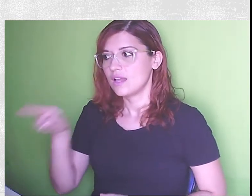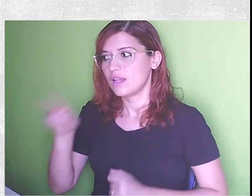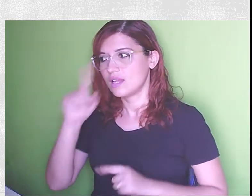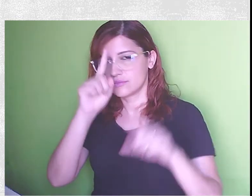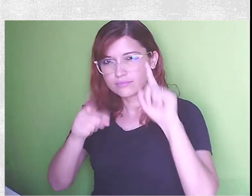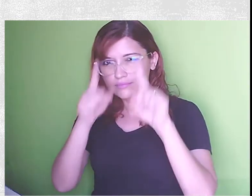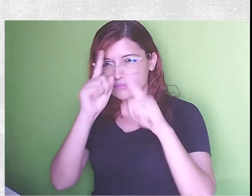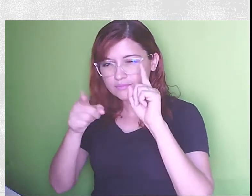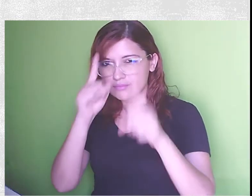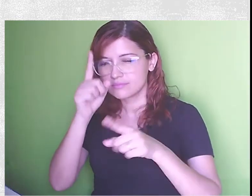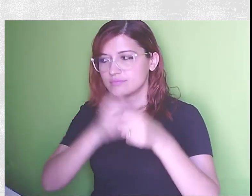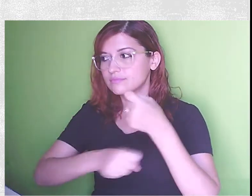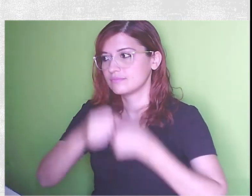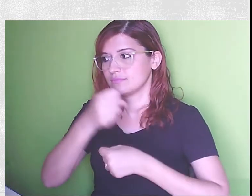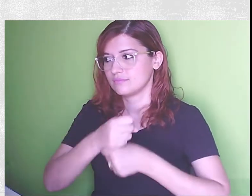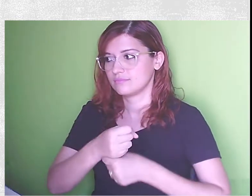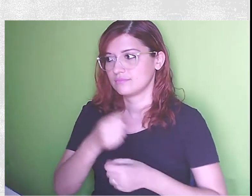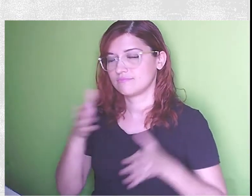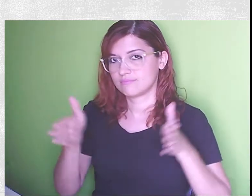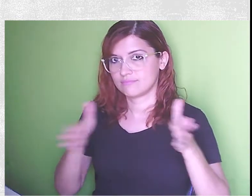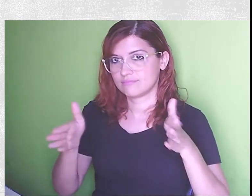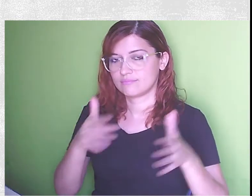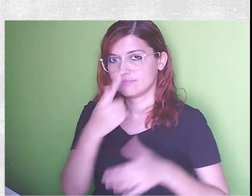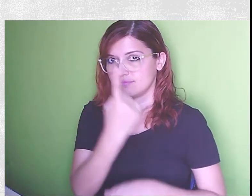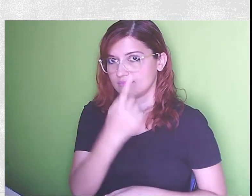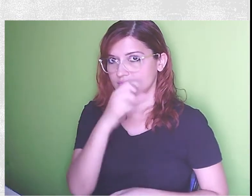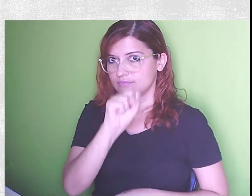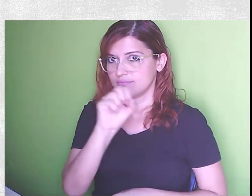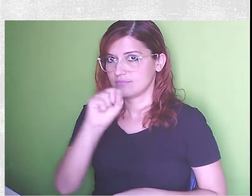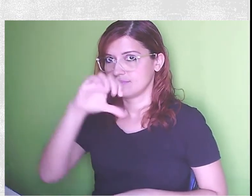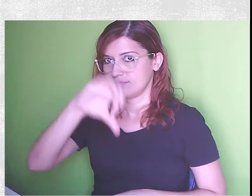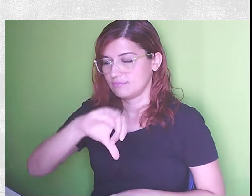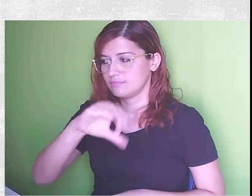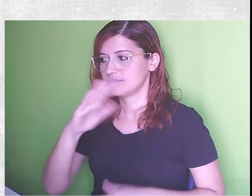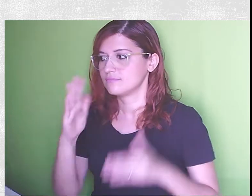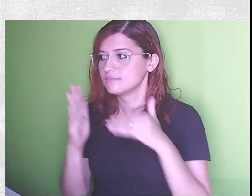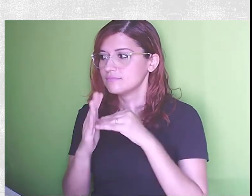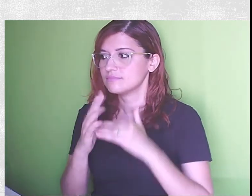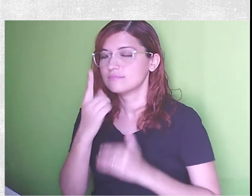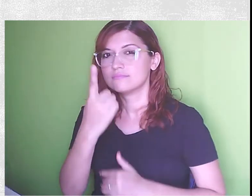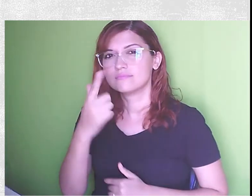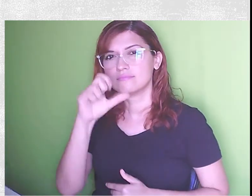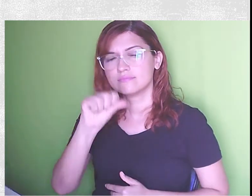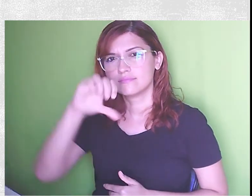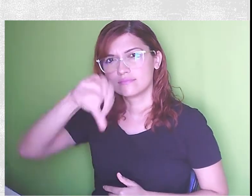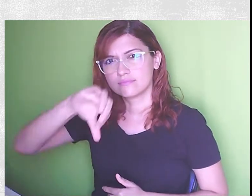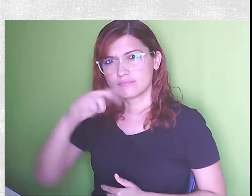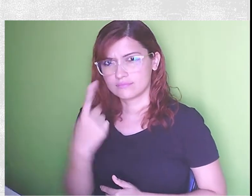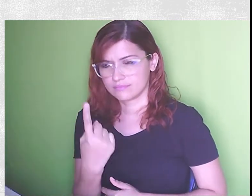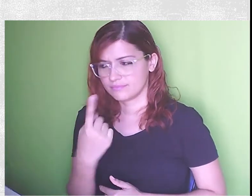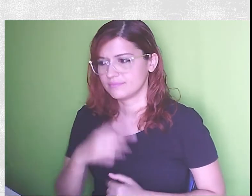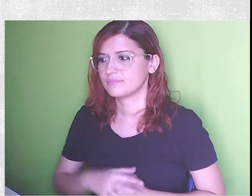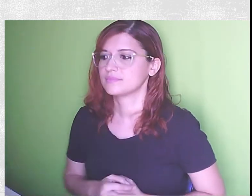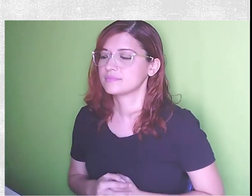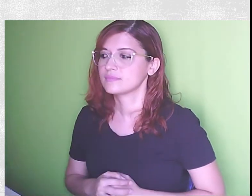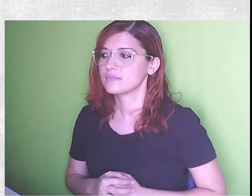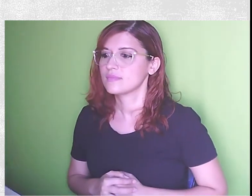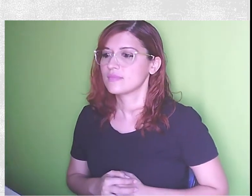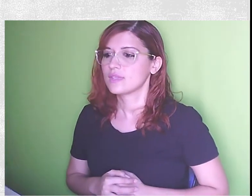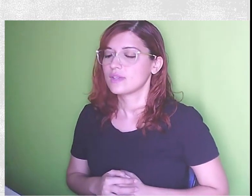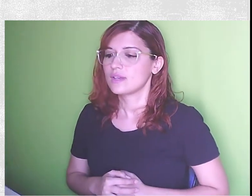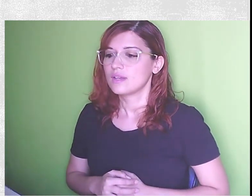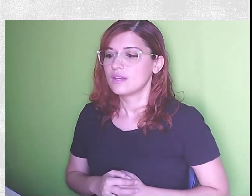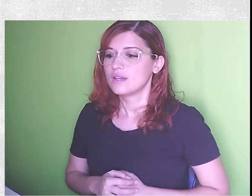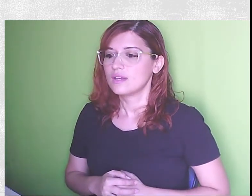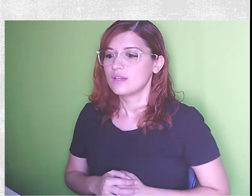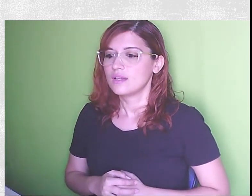Marechal Deodoro, ele governou de 1889 até 1891.